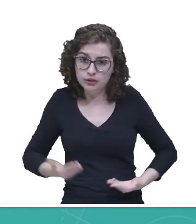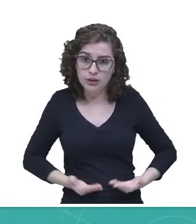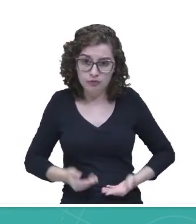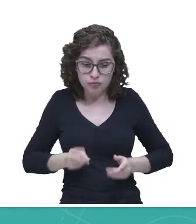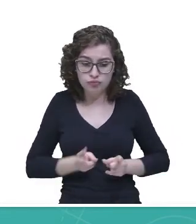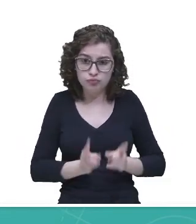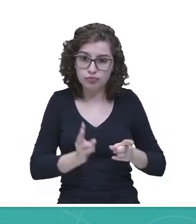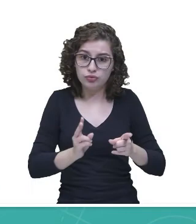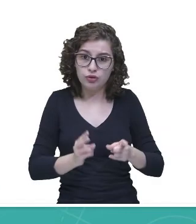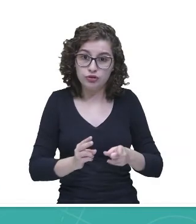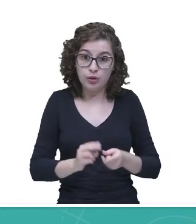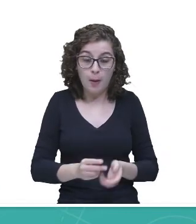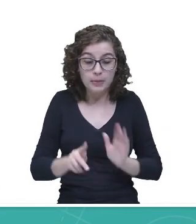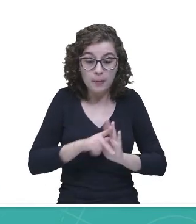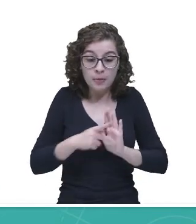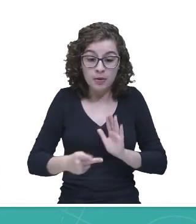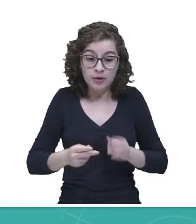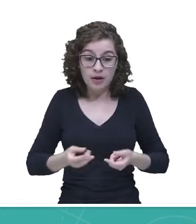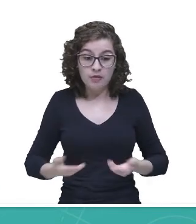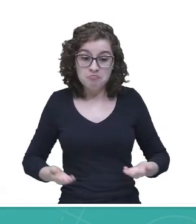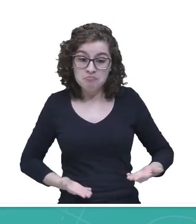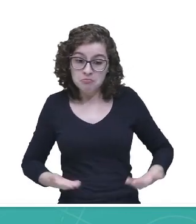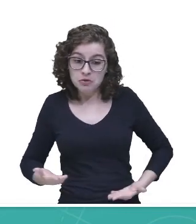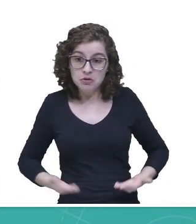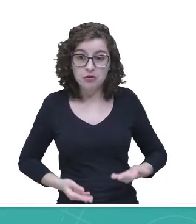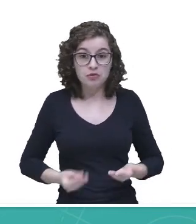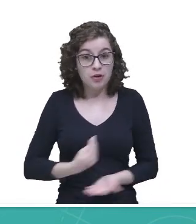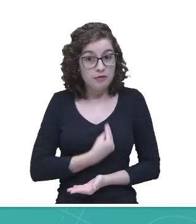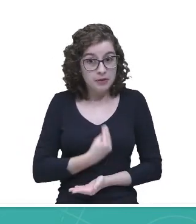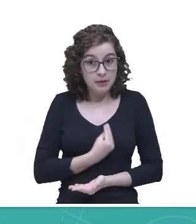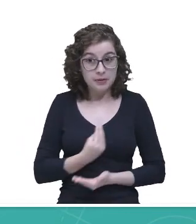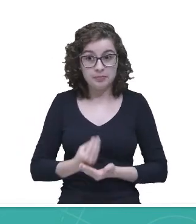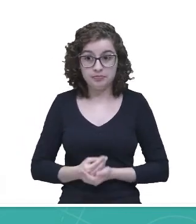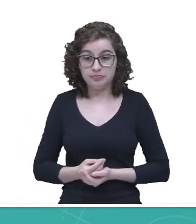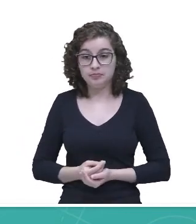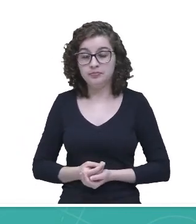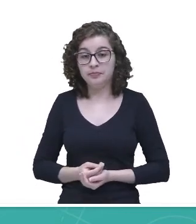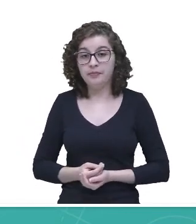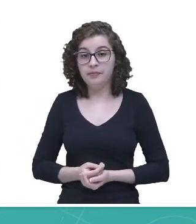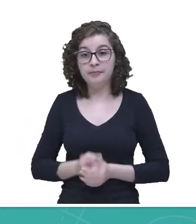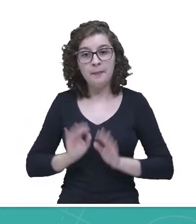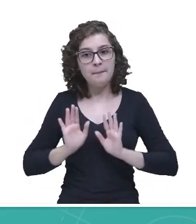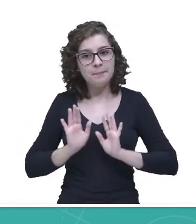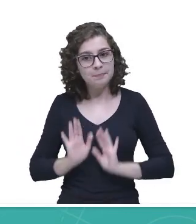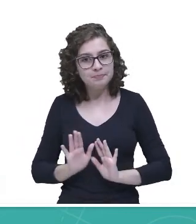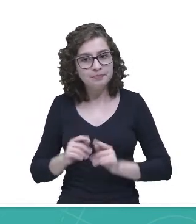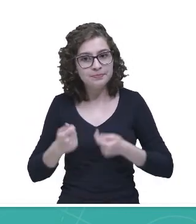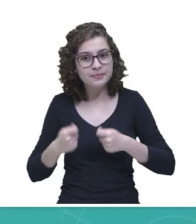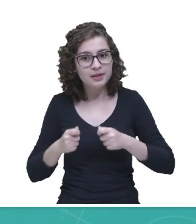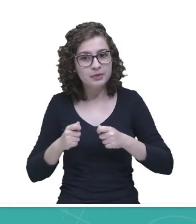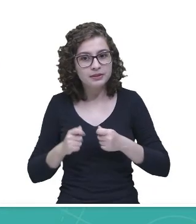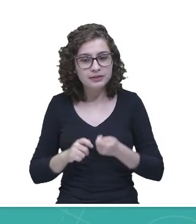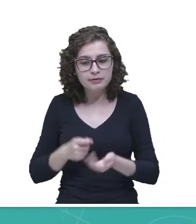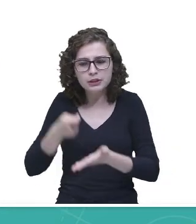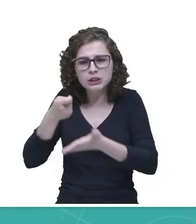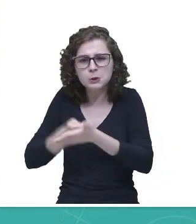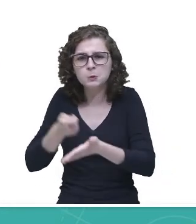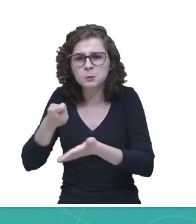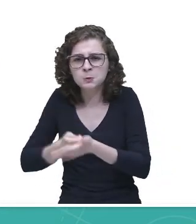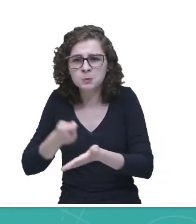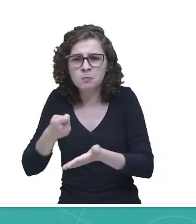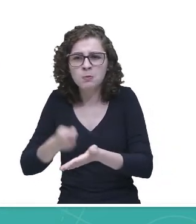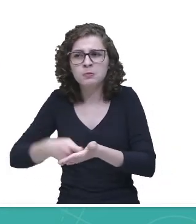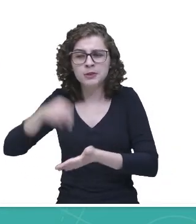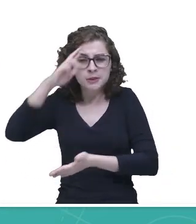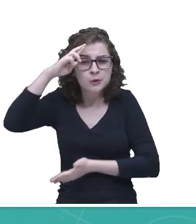necessário para sua sobrevivência, devendo em troca cumprir uma série de obrigações com o